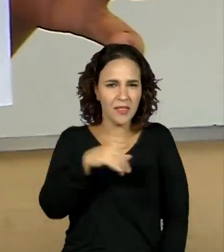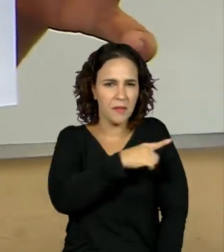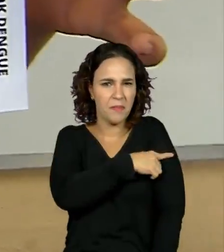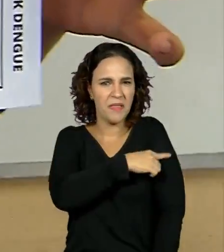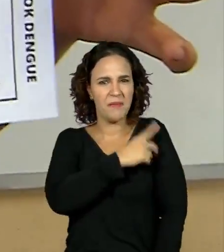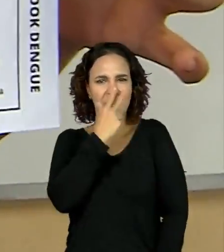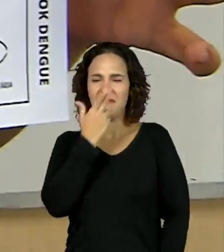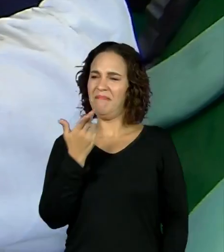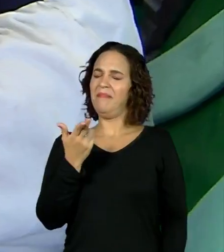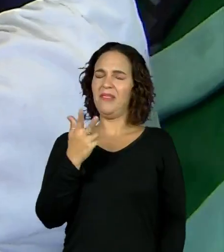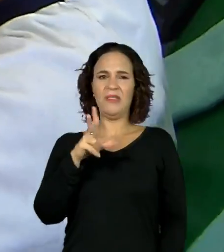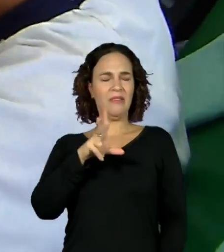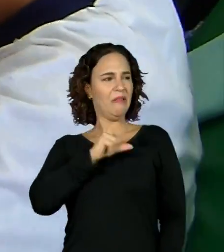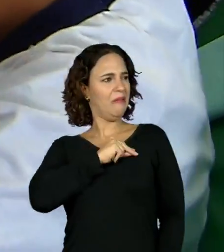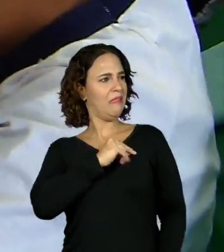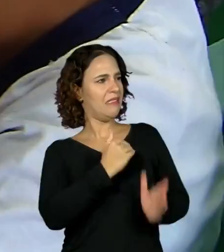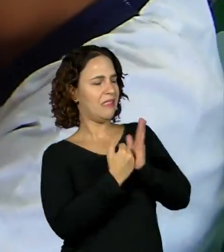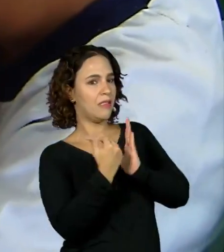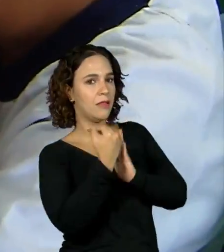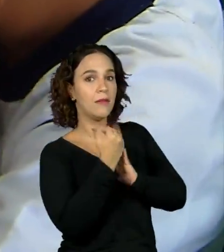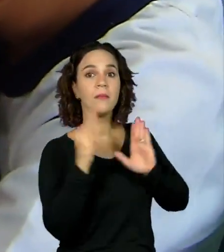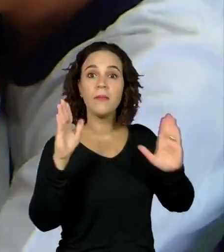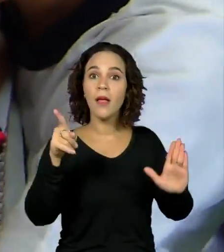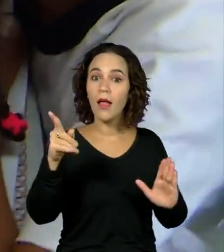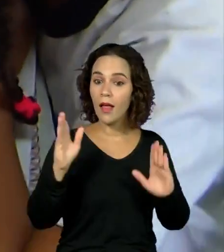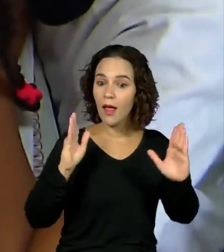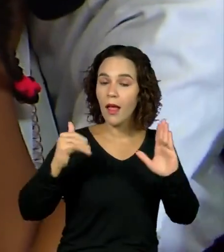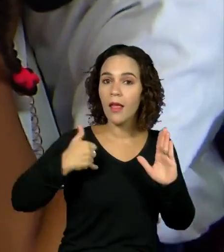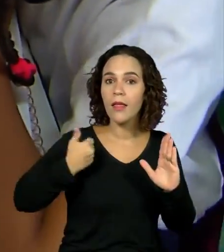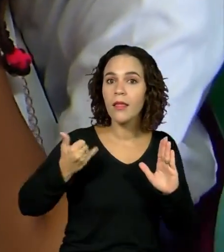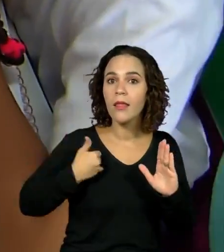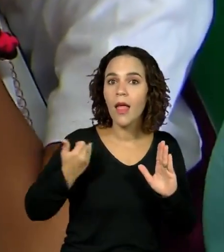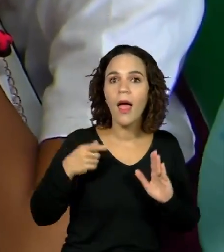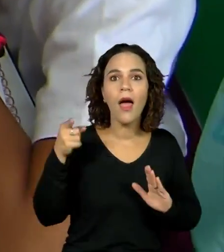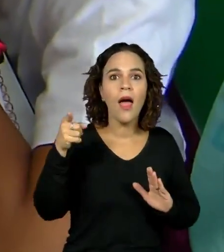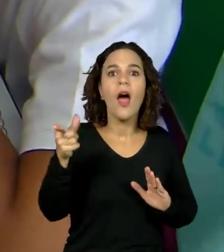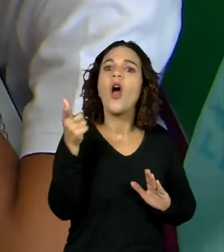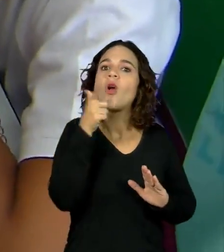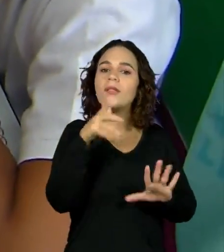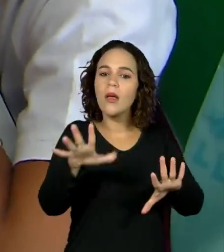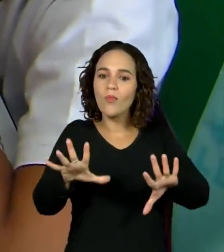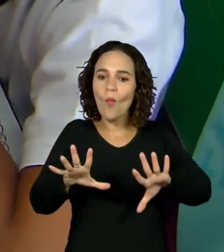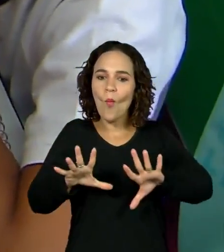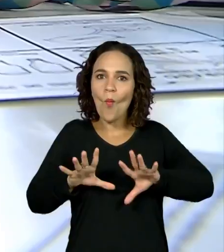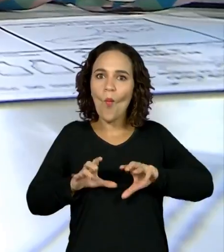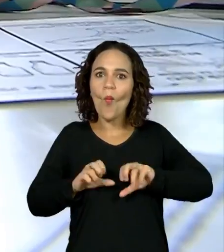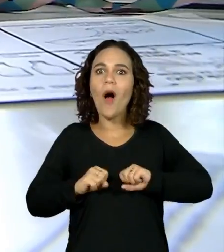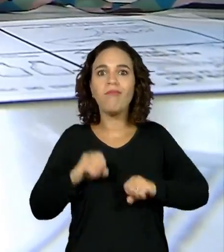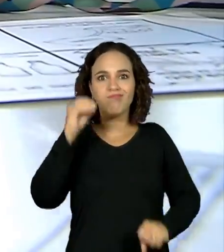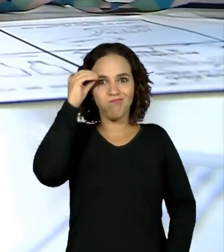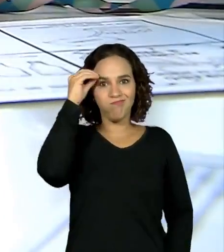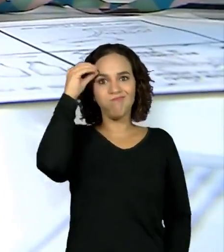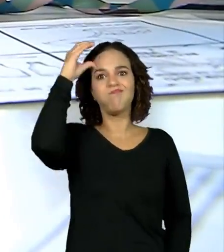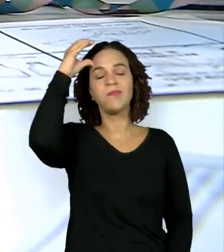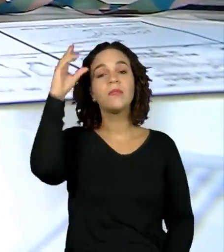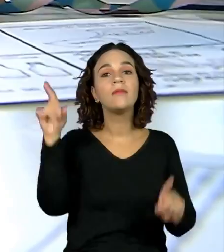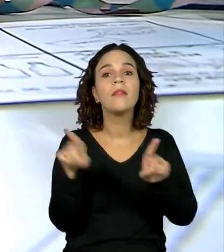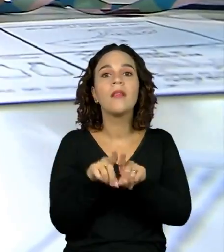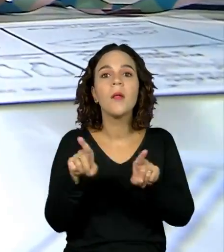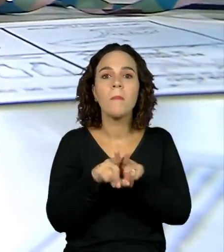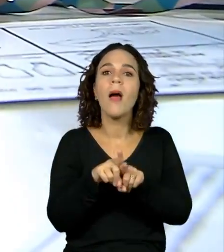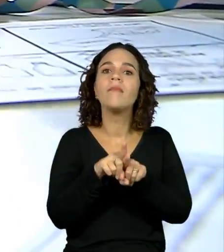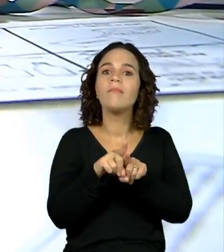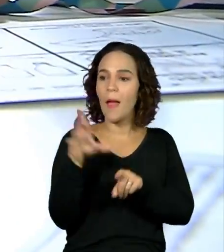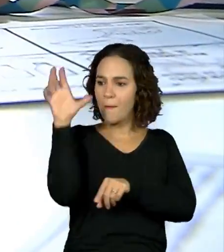parecer exagero. Só que nessa faixa etária, os alunos não só absorvem o conhecimento, eles também espalham